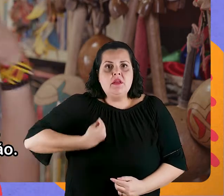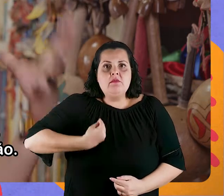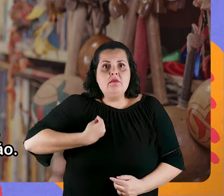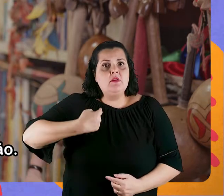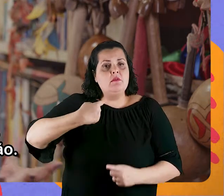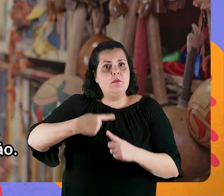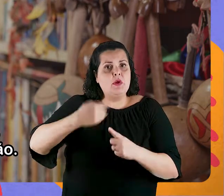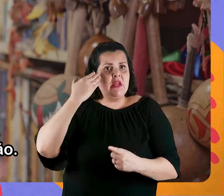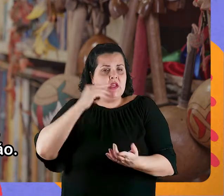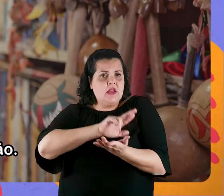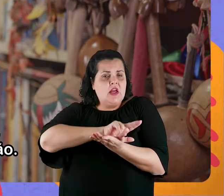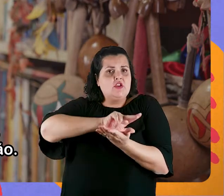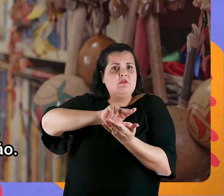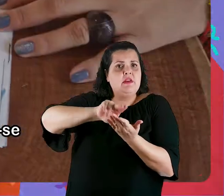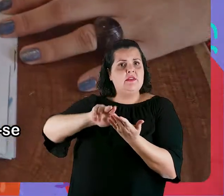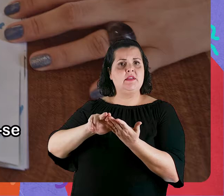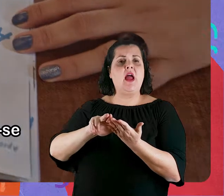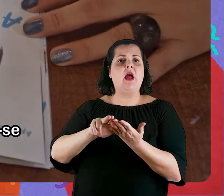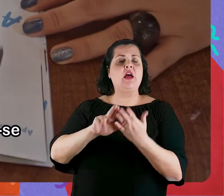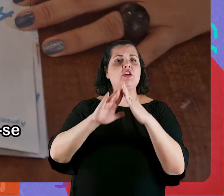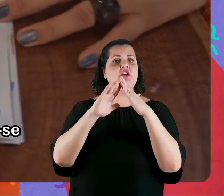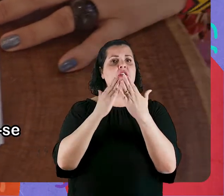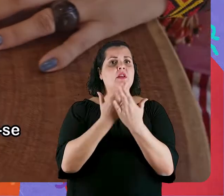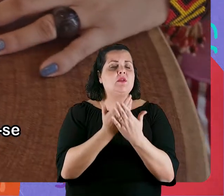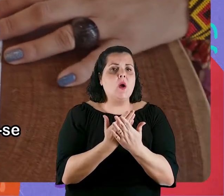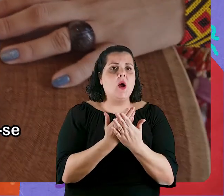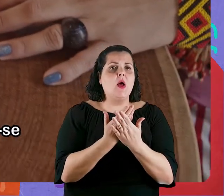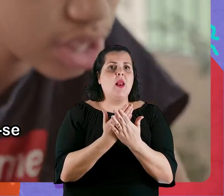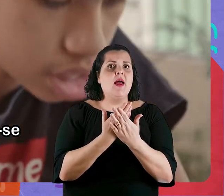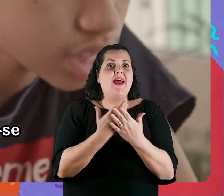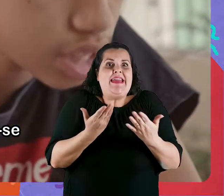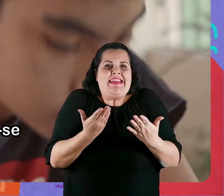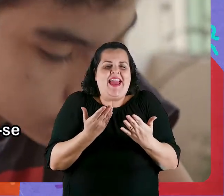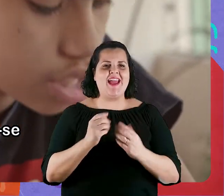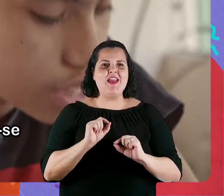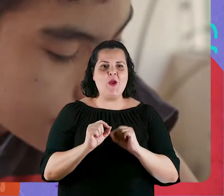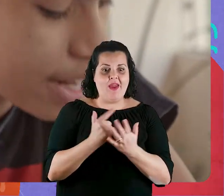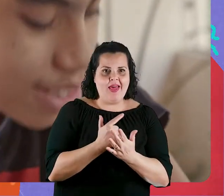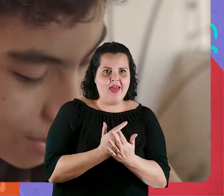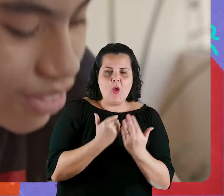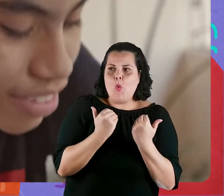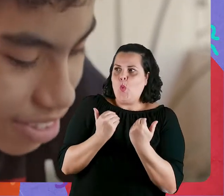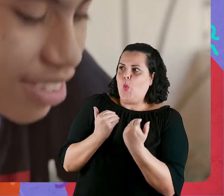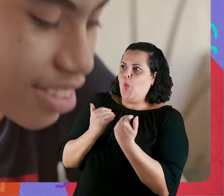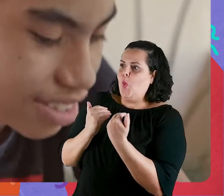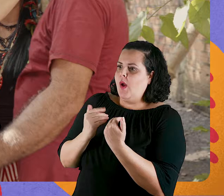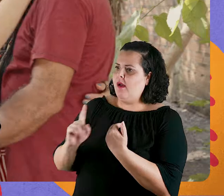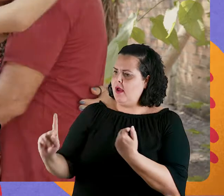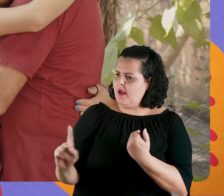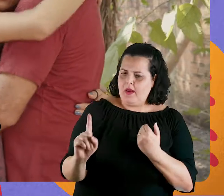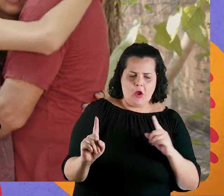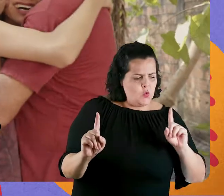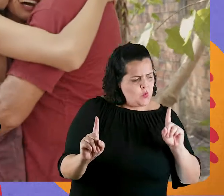a interculturalidade na educação. O Curupira aproximou-se do menino. O que ele fez? Abraçou.